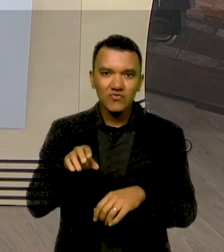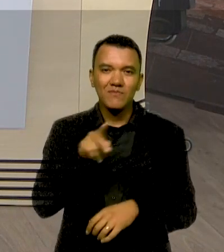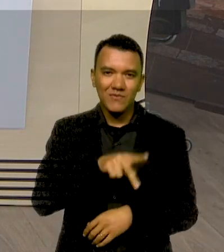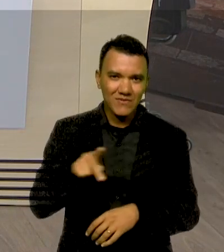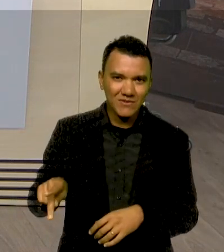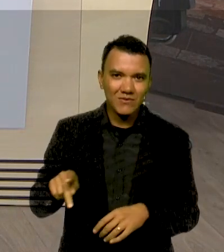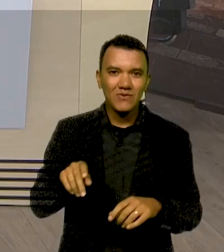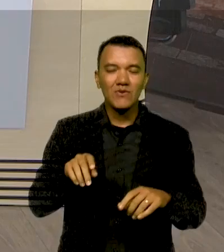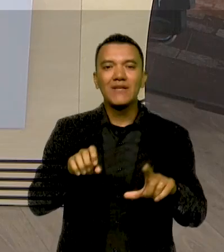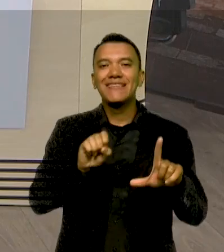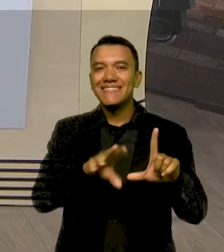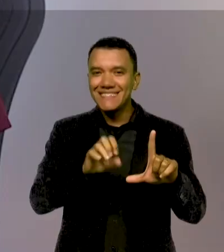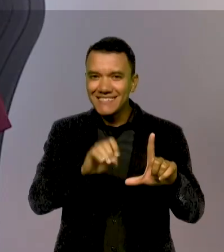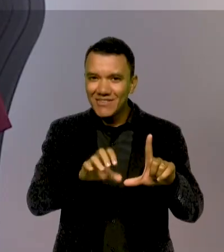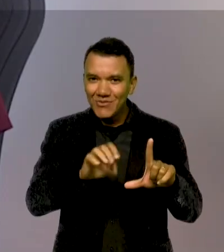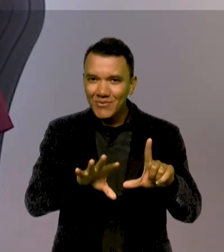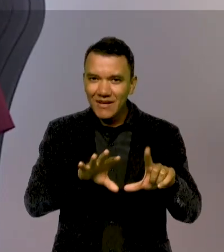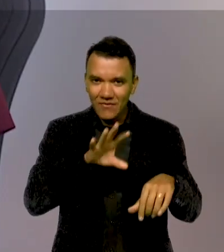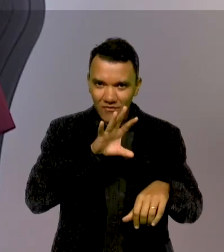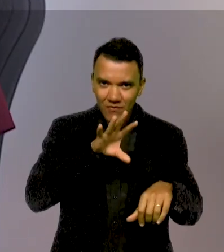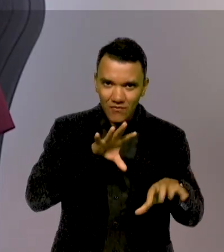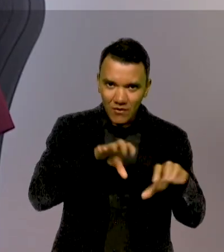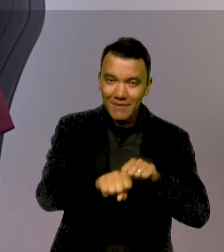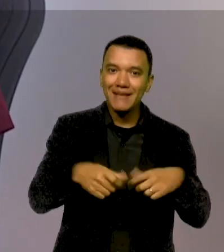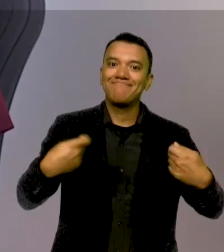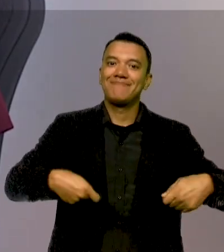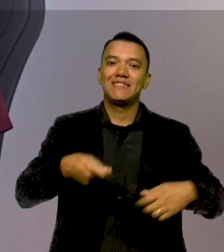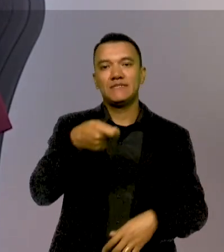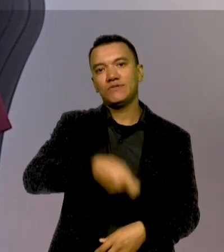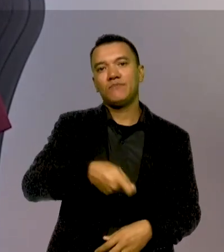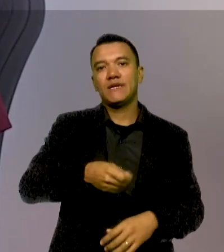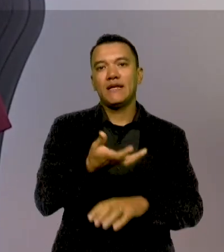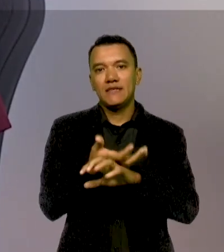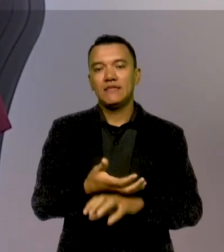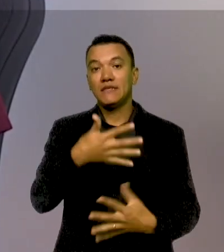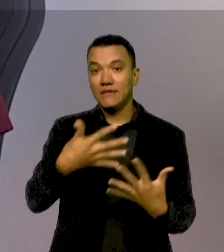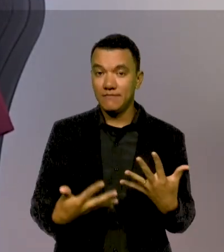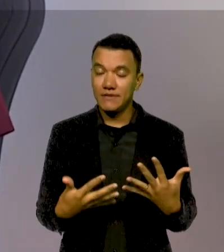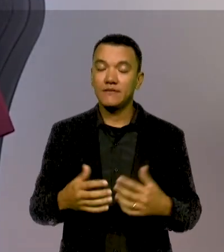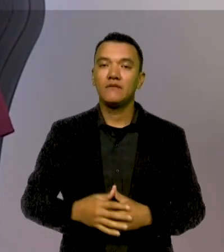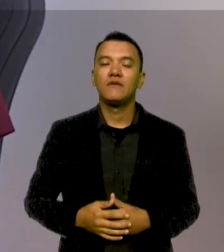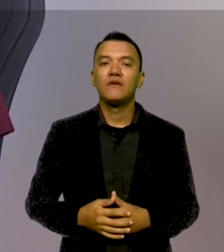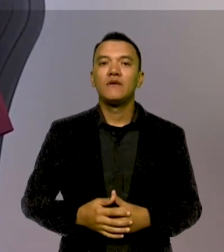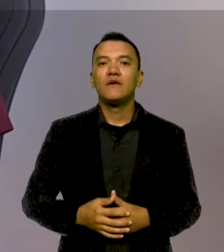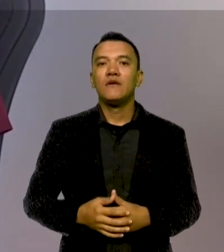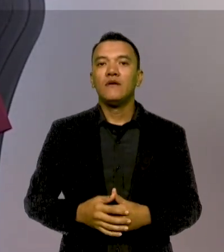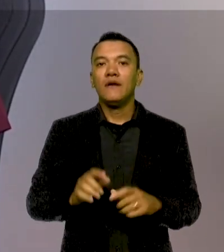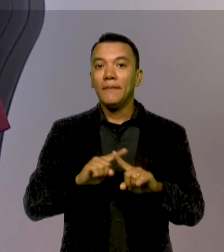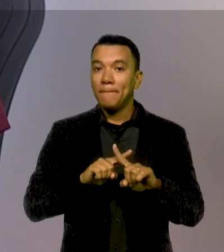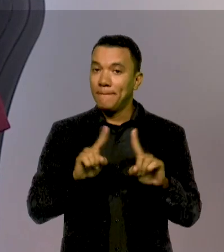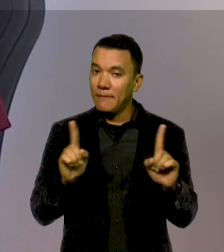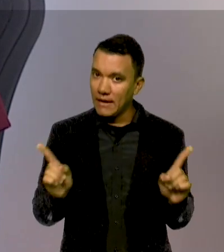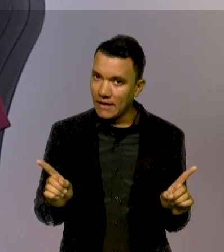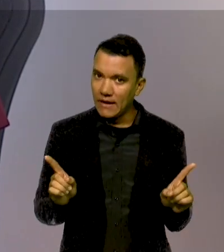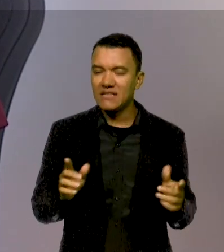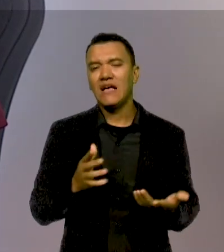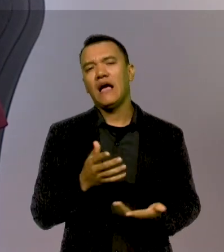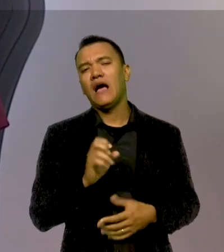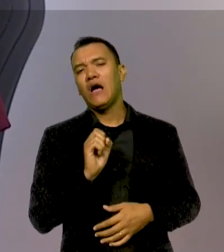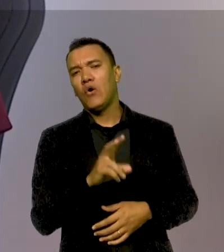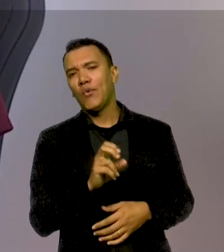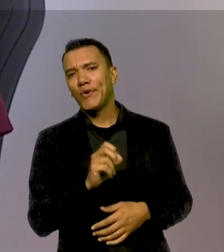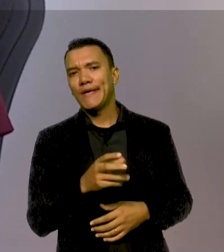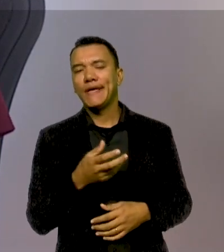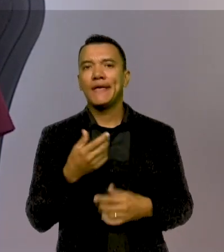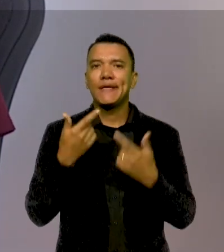professor. No entanto, não podemos abrir mão ou utilizar isso, é uma língua,